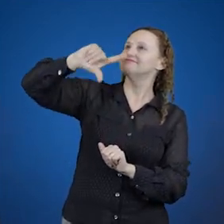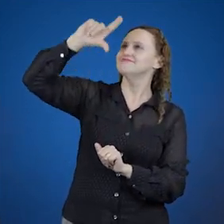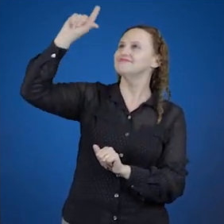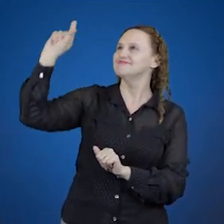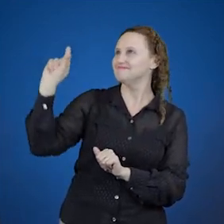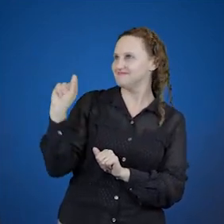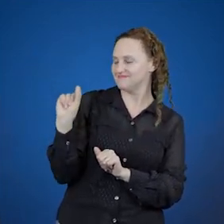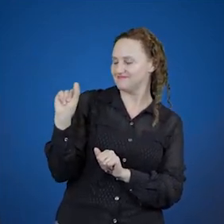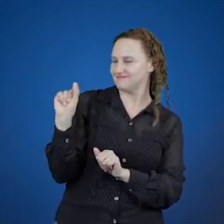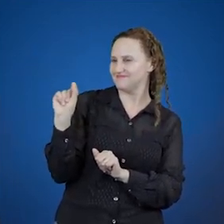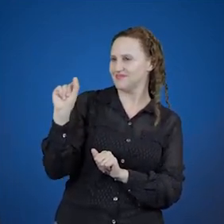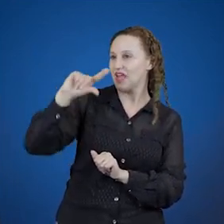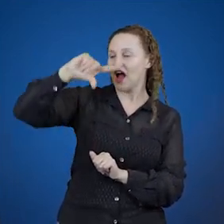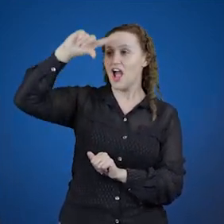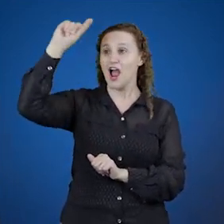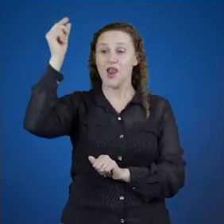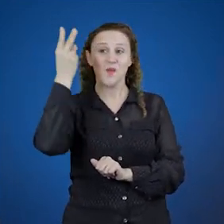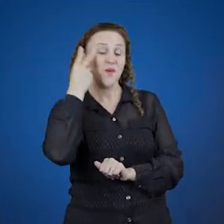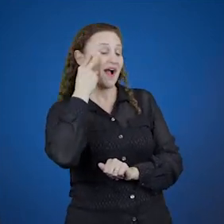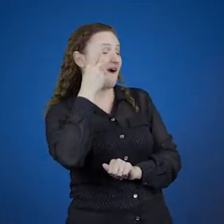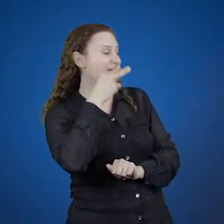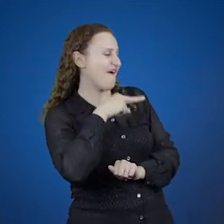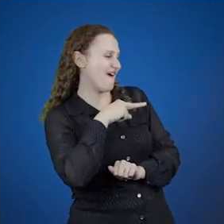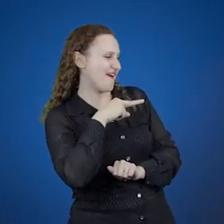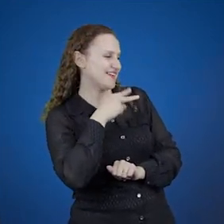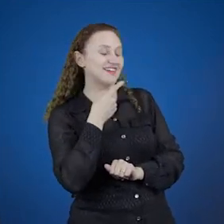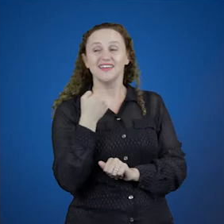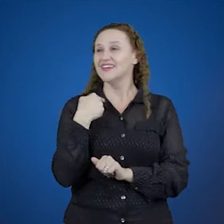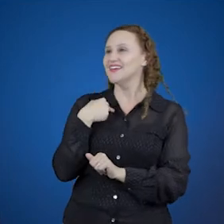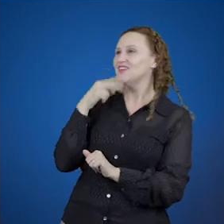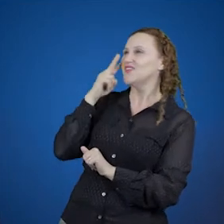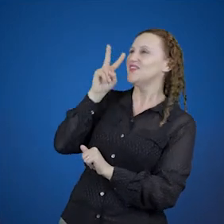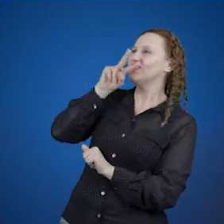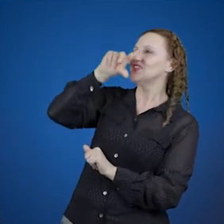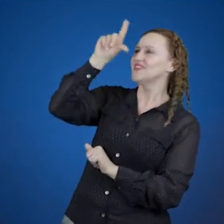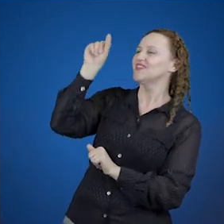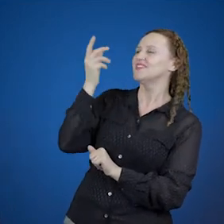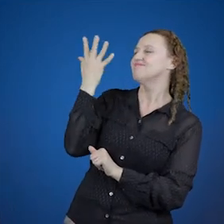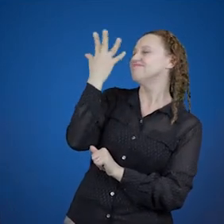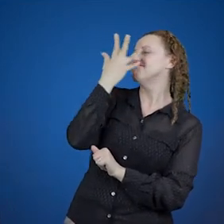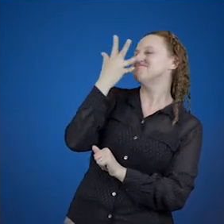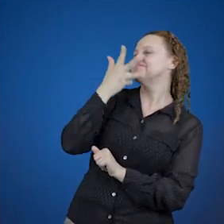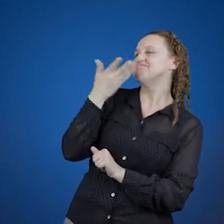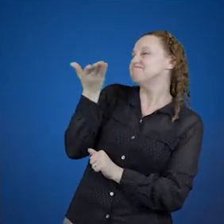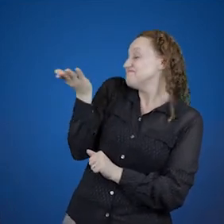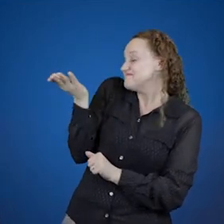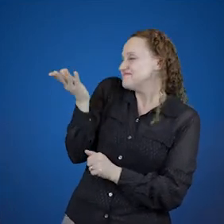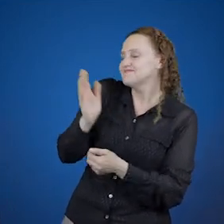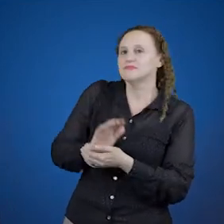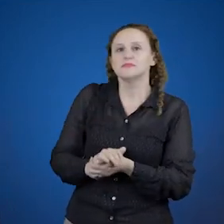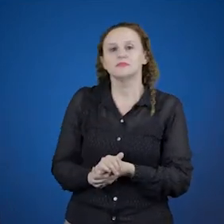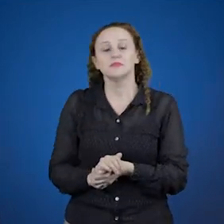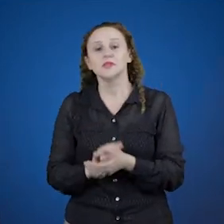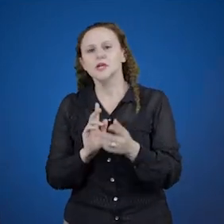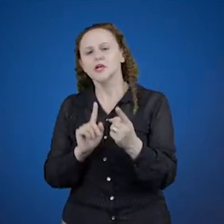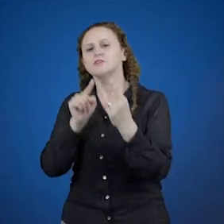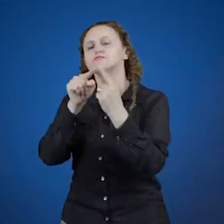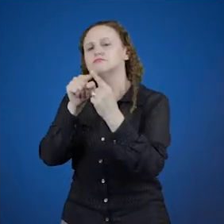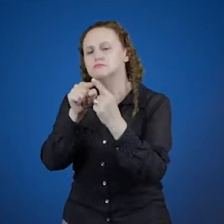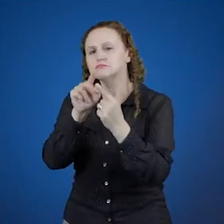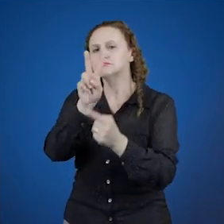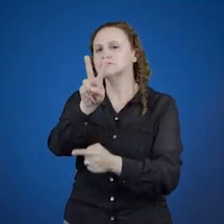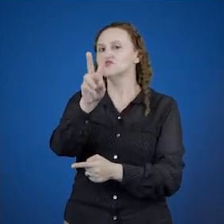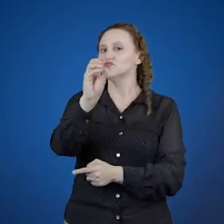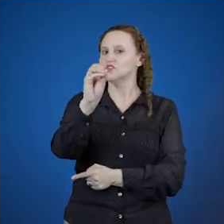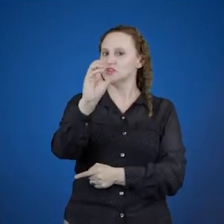o lua a lua olha para mim eu digo a como você tá linda bom então função de vocativo